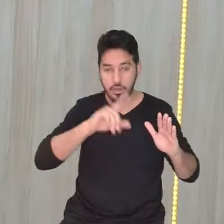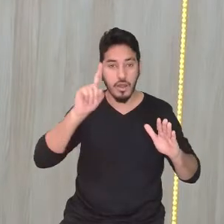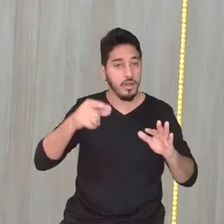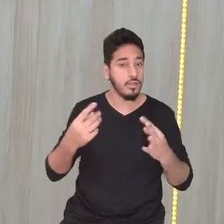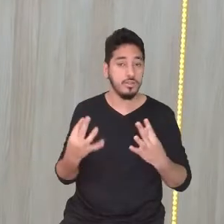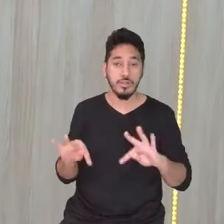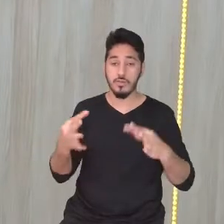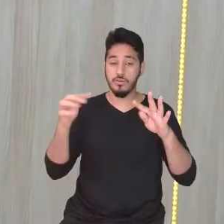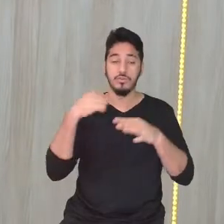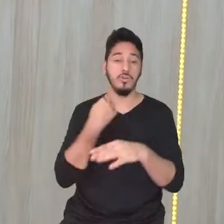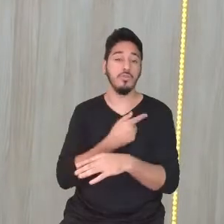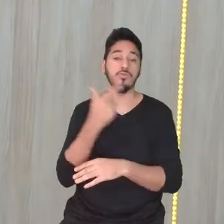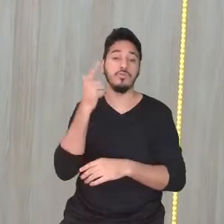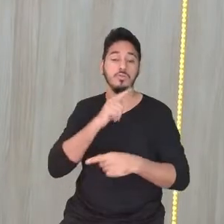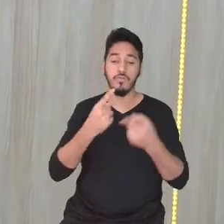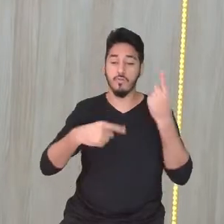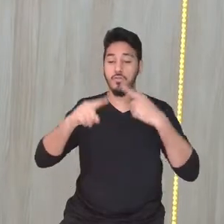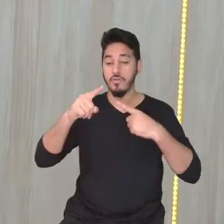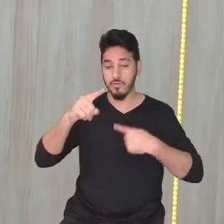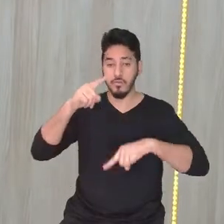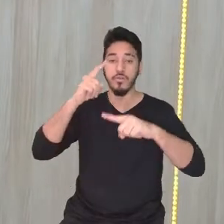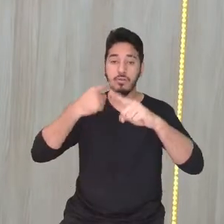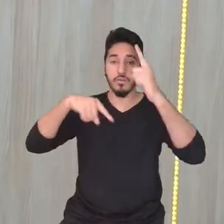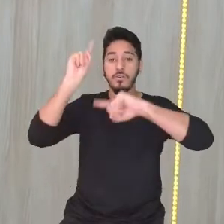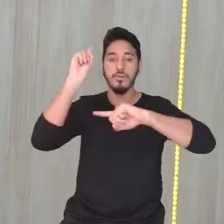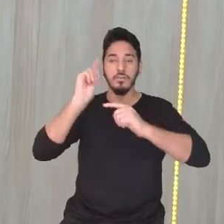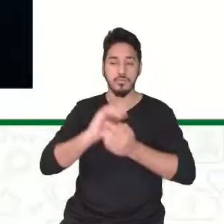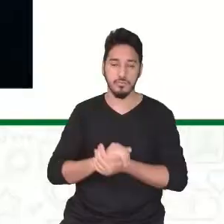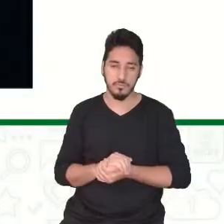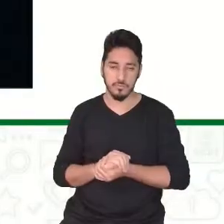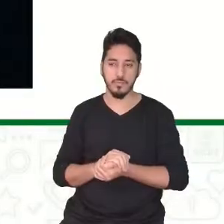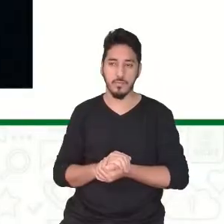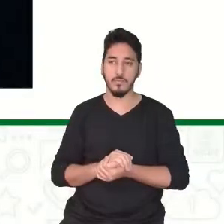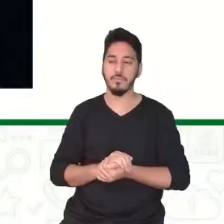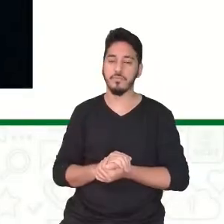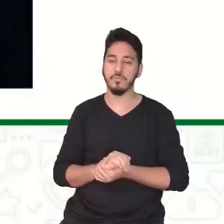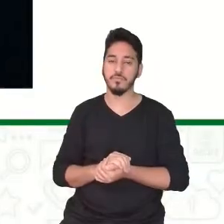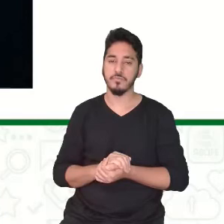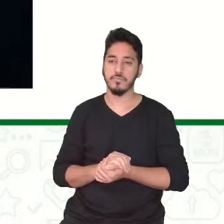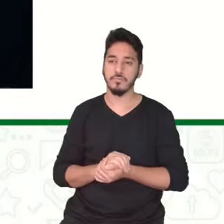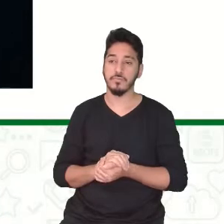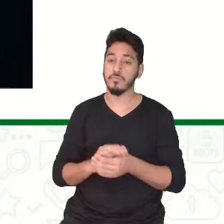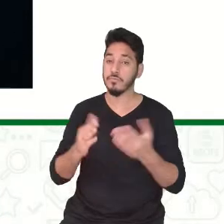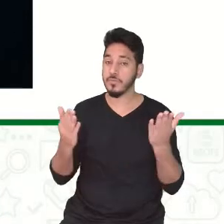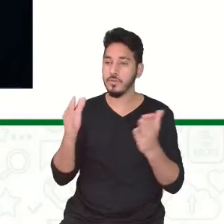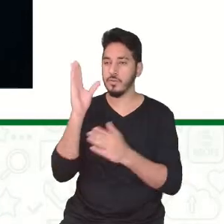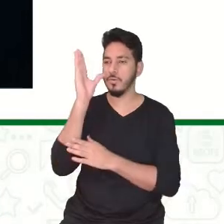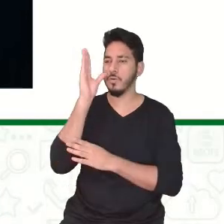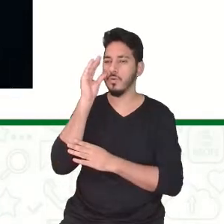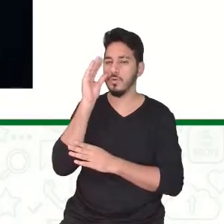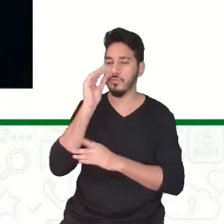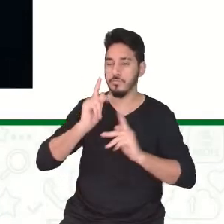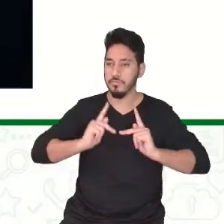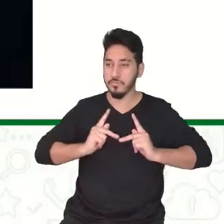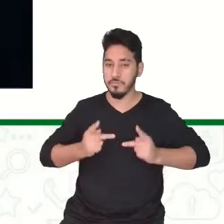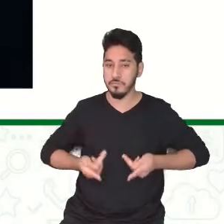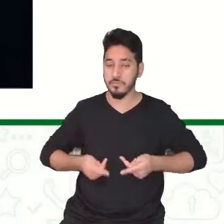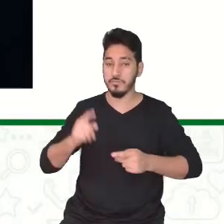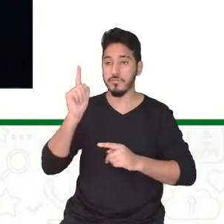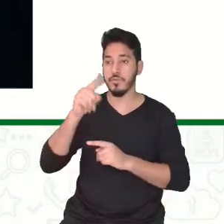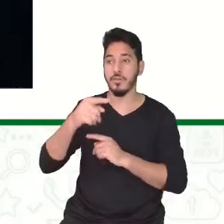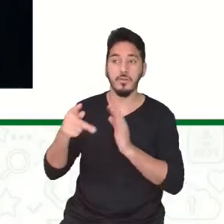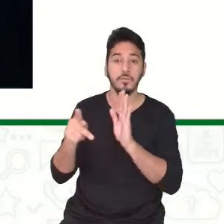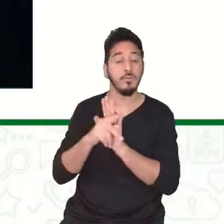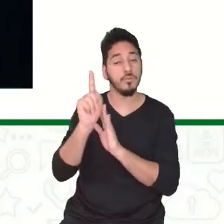permitiram evoluir mais e mais, tá? Então, a curiosidade humana, ela em si, ela é